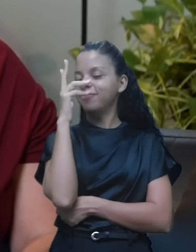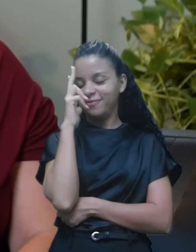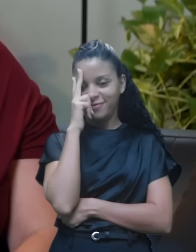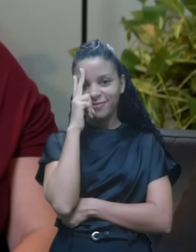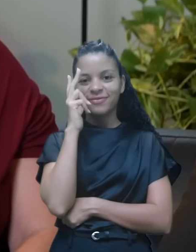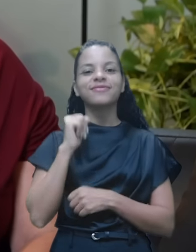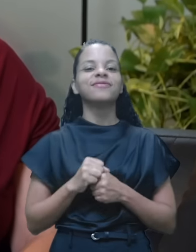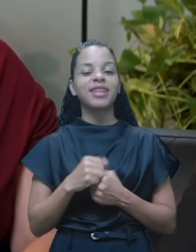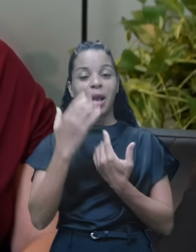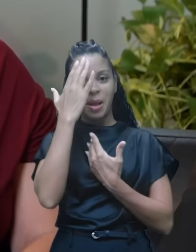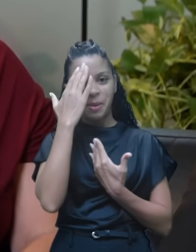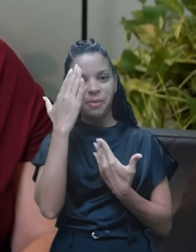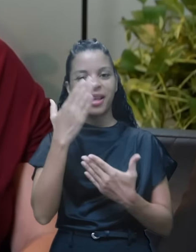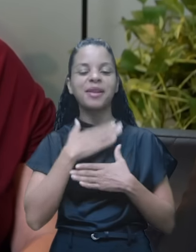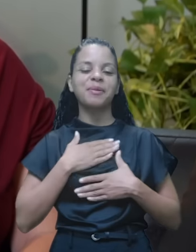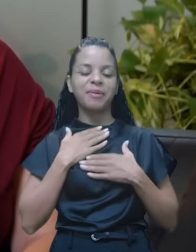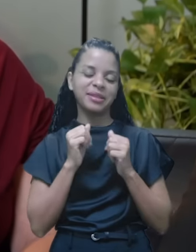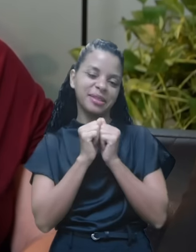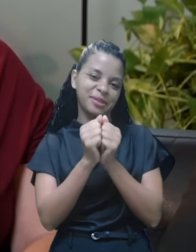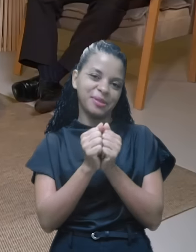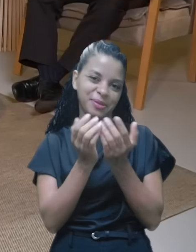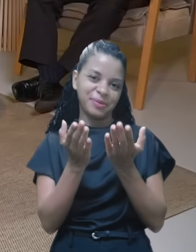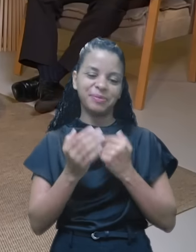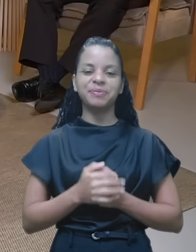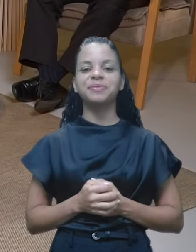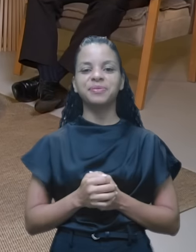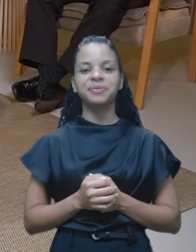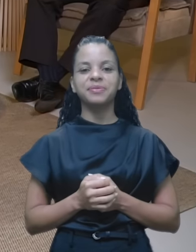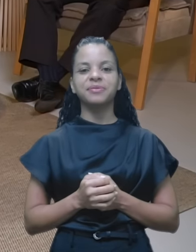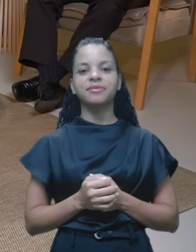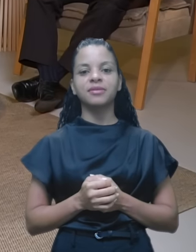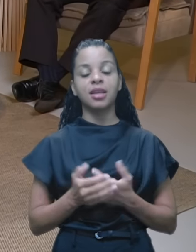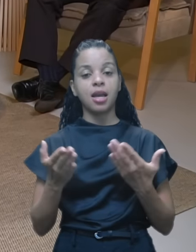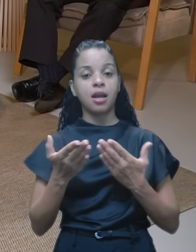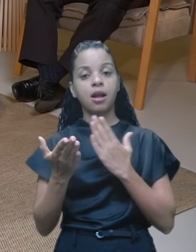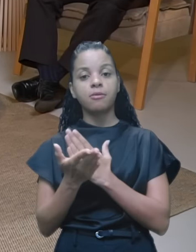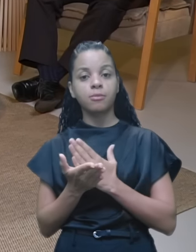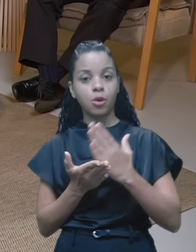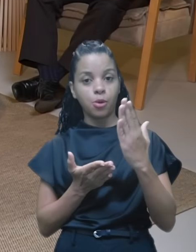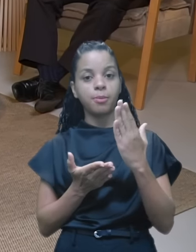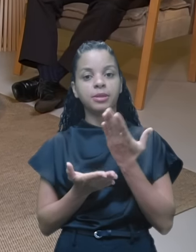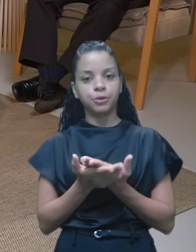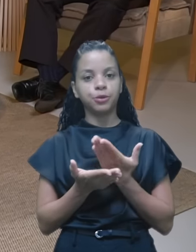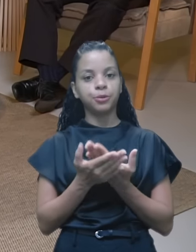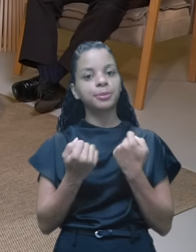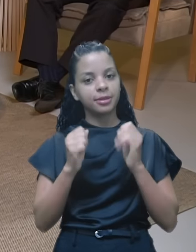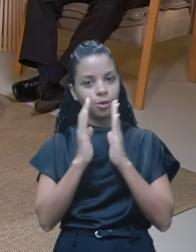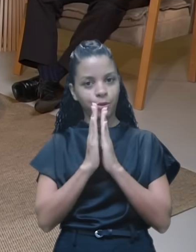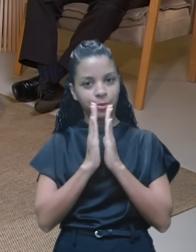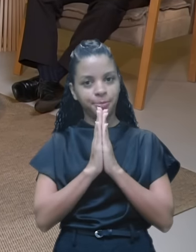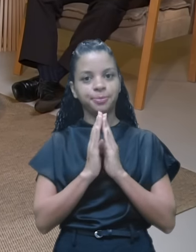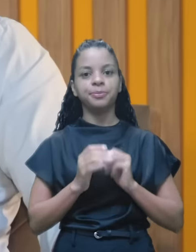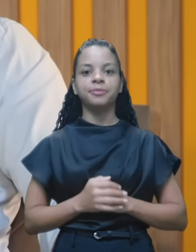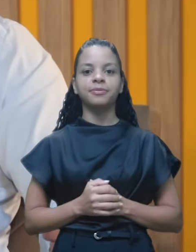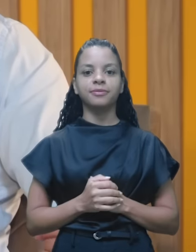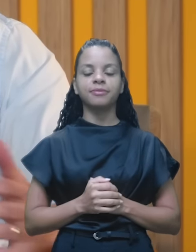Adriano? Obrigada, é um prazer estar aqui de novo. Muito bom. E agora então, para a gente começar essa lição, vamos curvar a nossa fronte